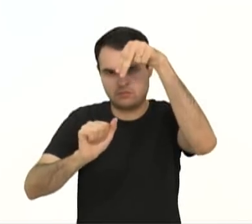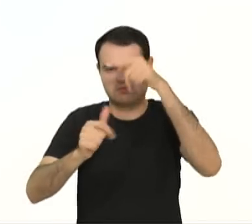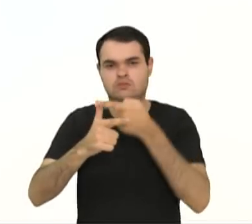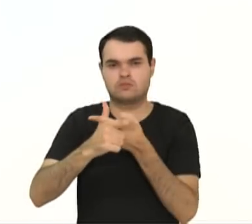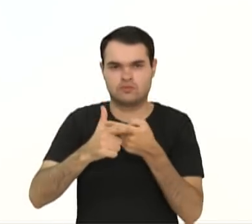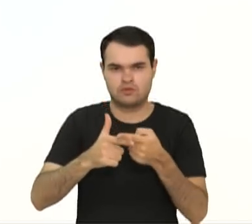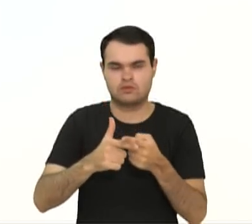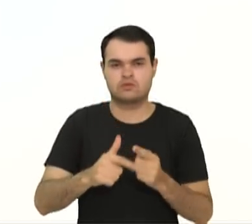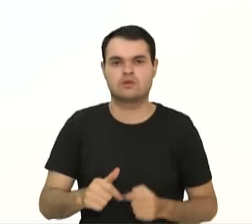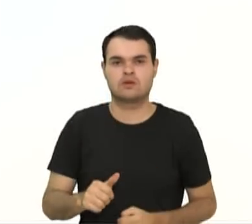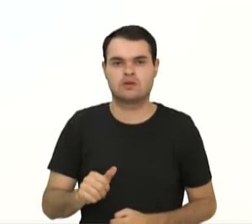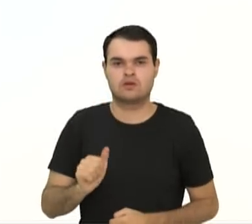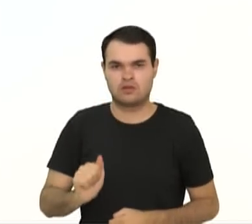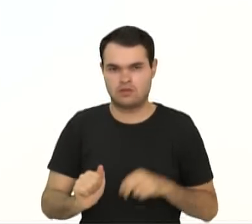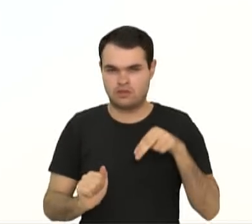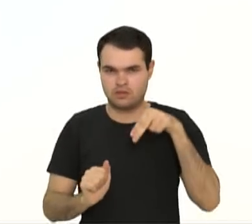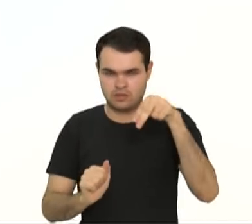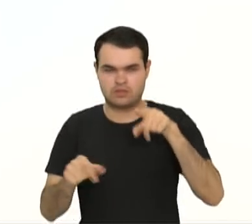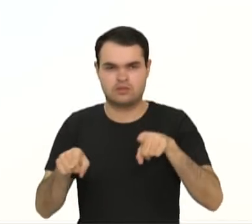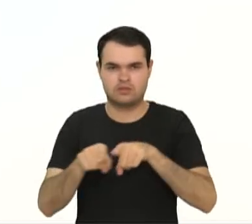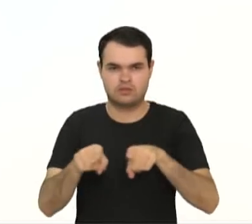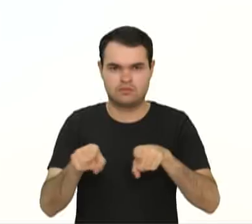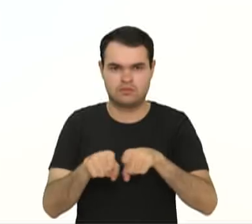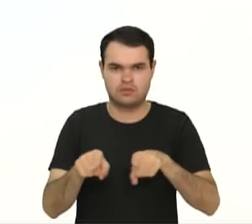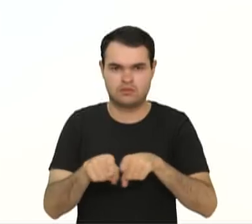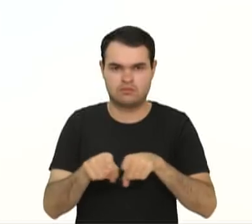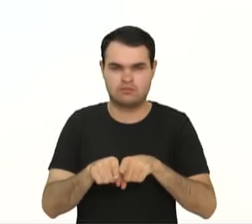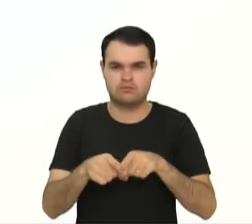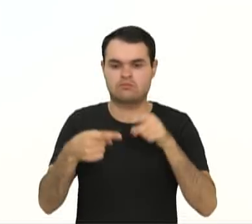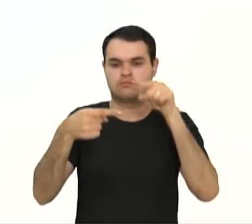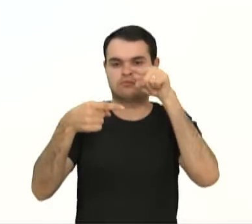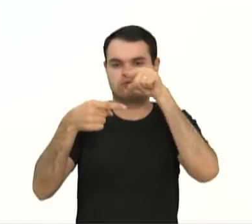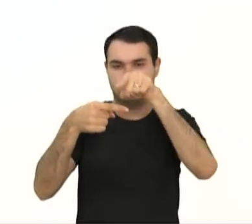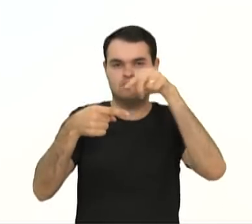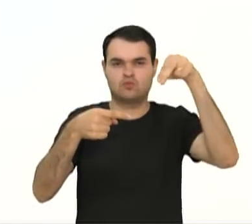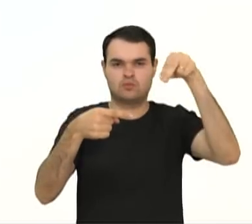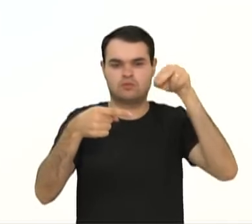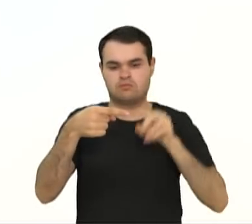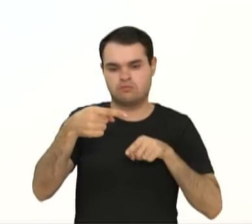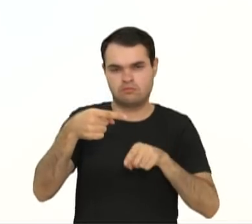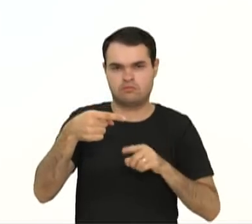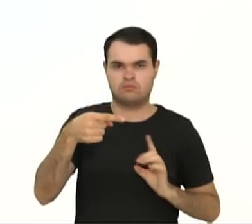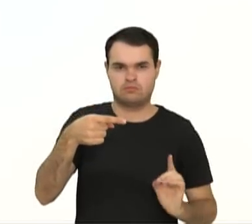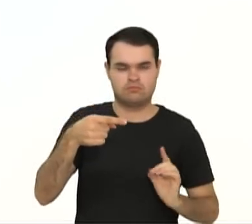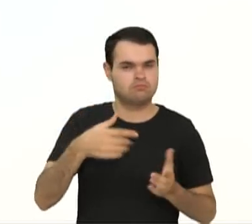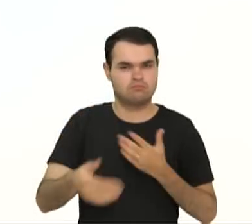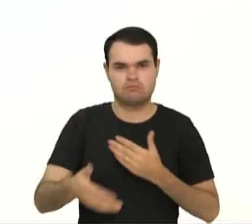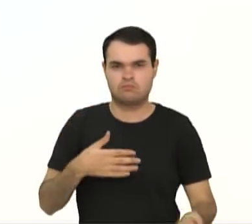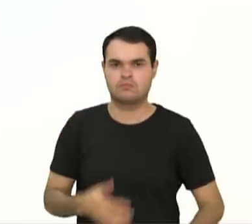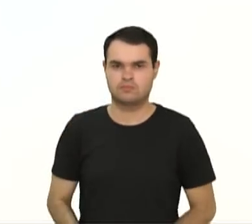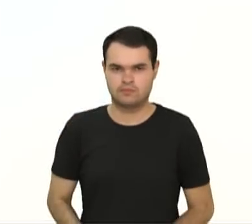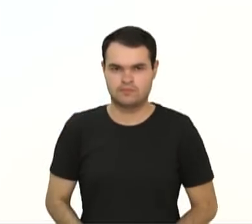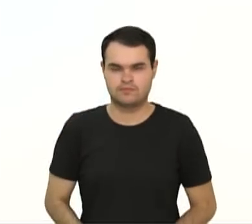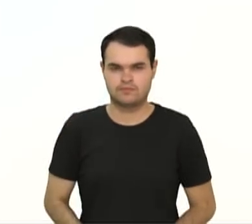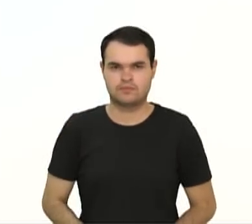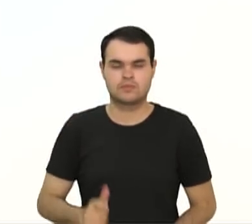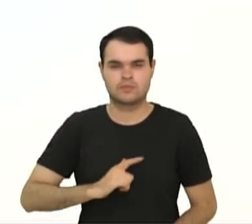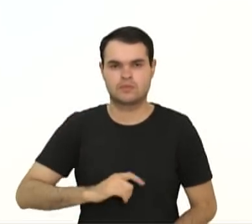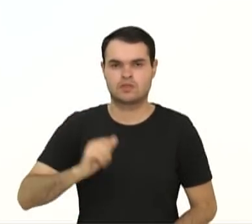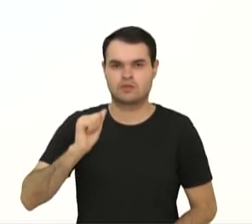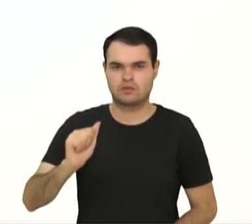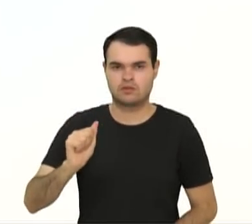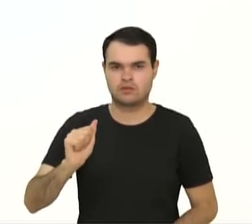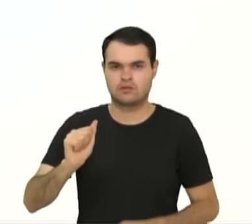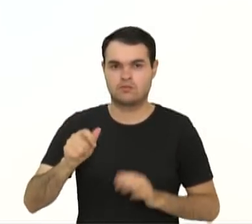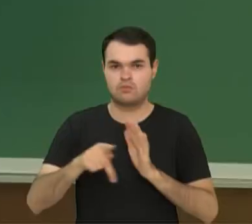dividido por A elevado a M também, tanto no numerador quanto no denominador. Quando a gente tem A elevado